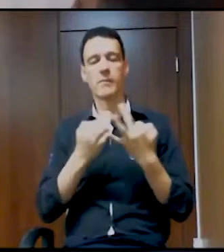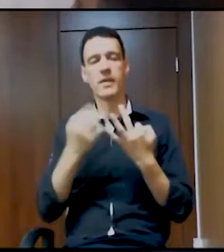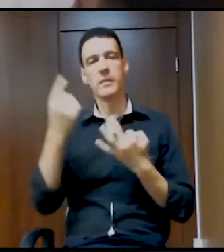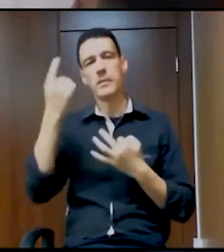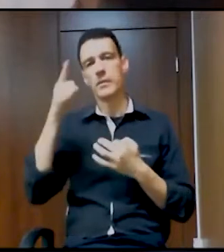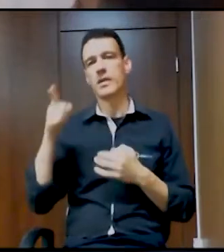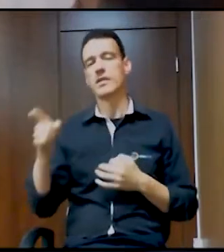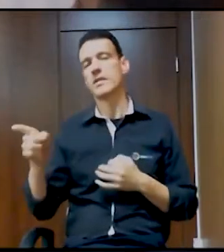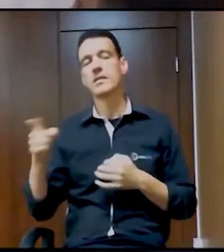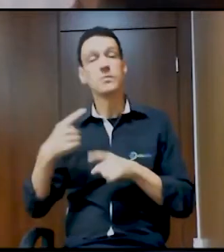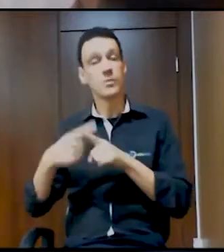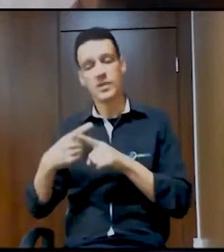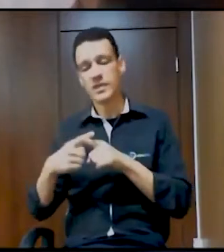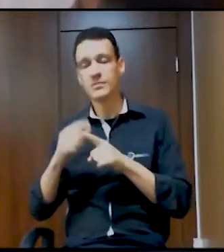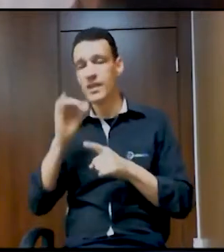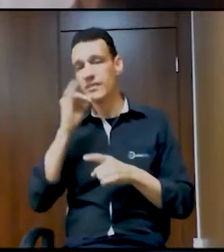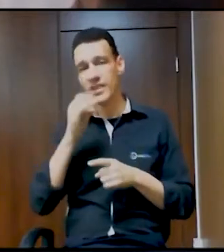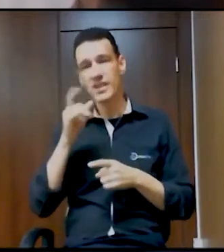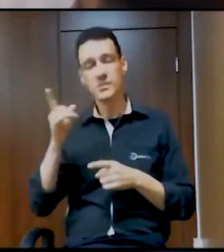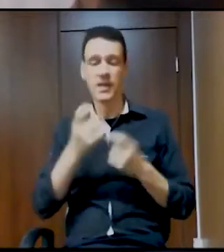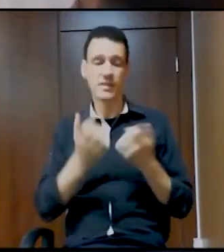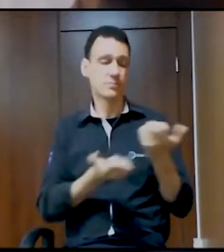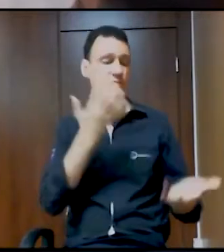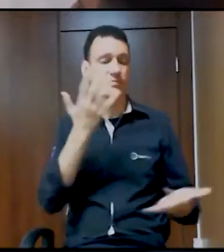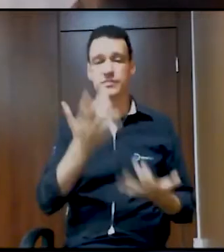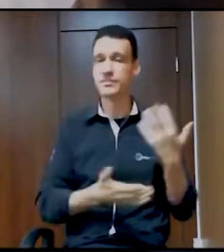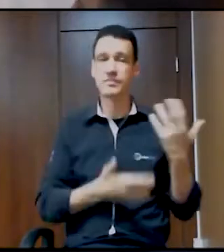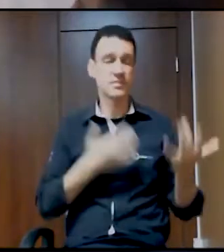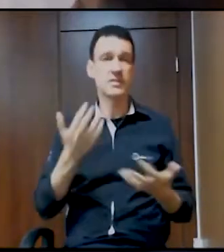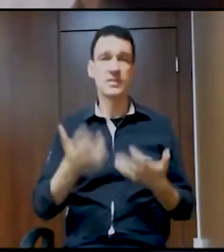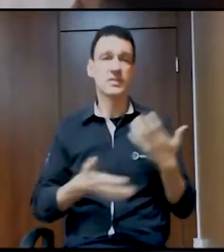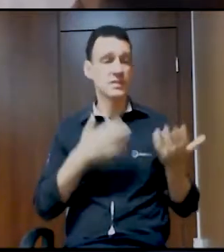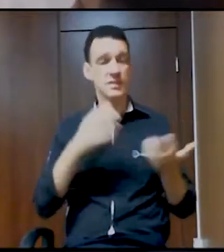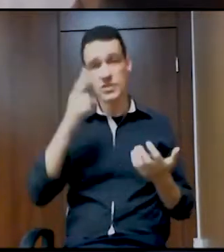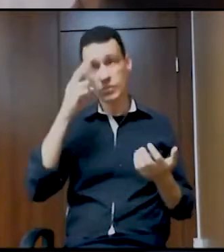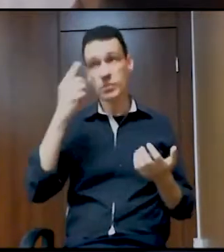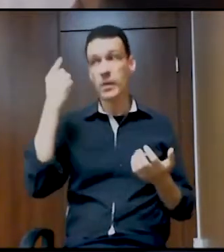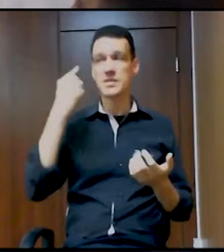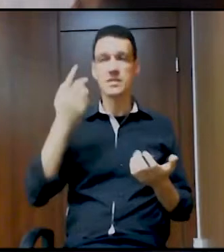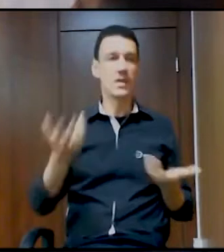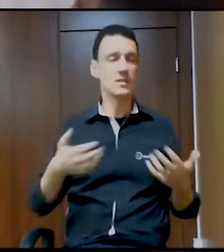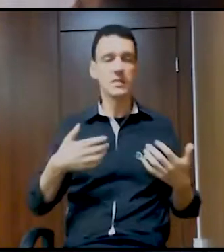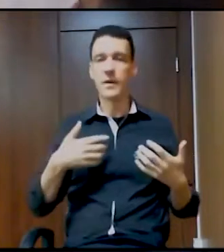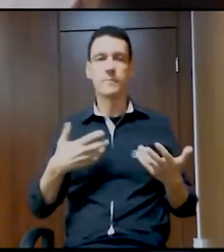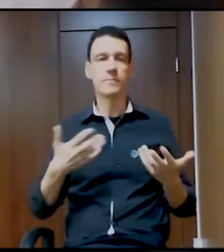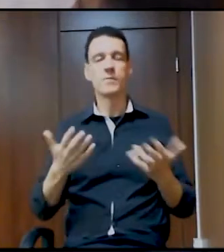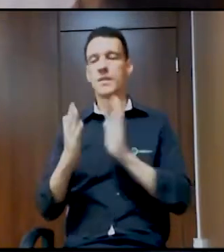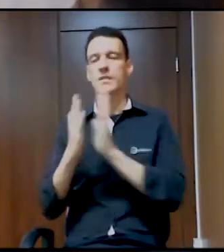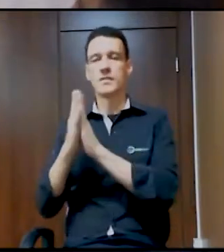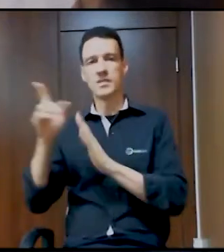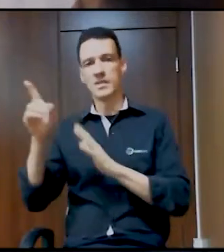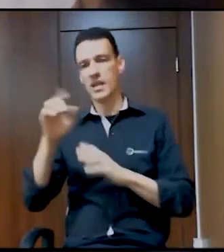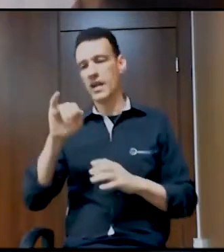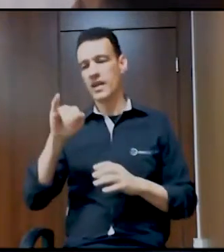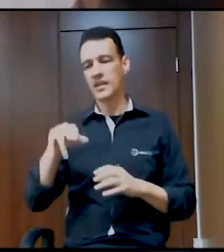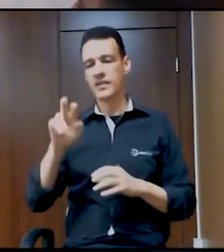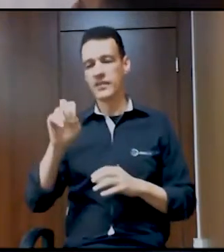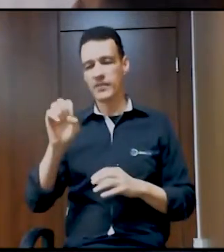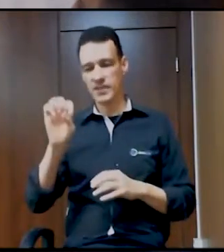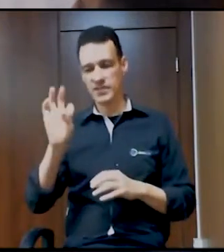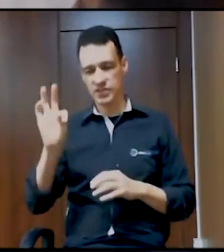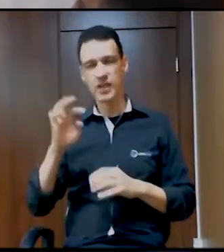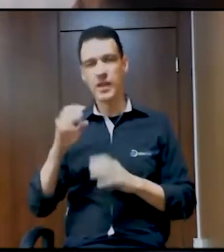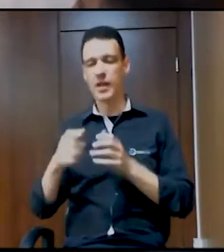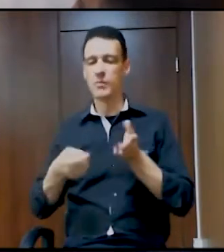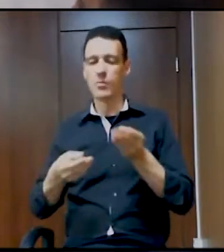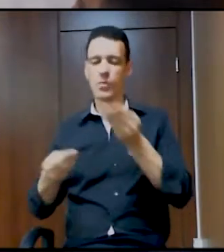porque infelizmente pegou fogo. Na segunda-feira passada eu tive uma audiência na Invest, a apresentação do projeto